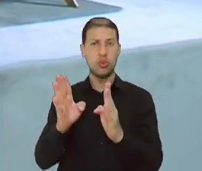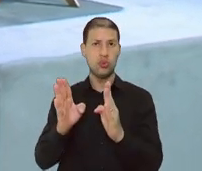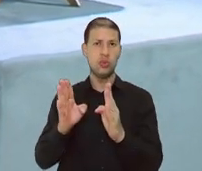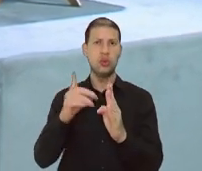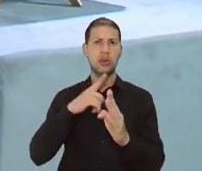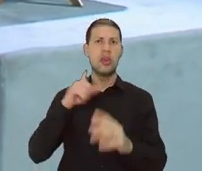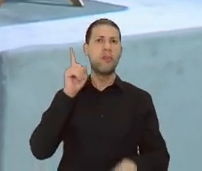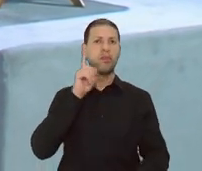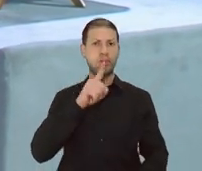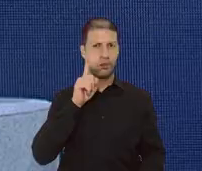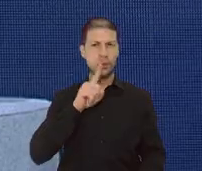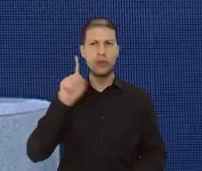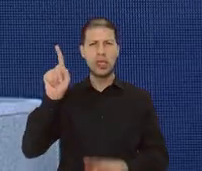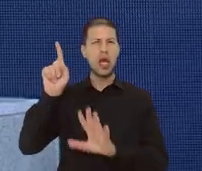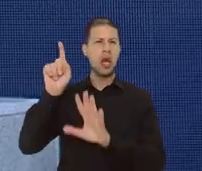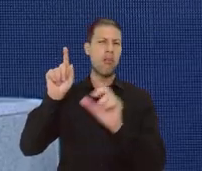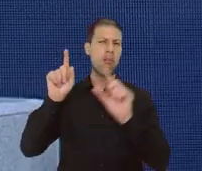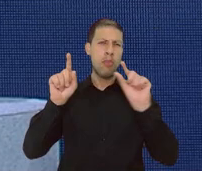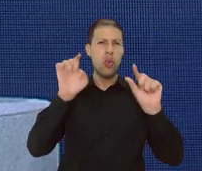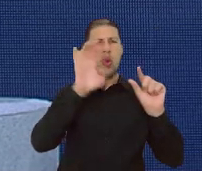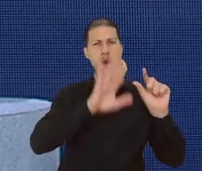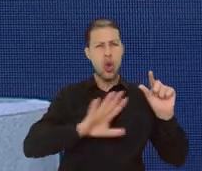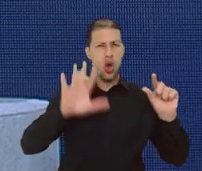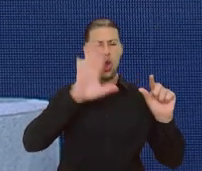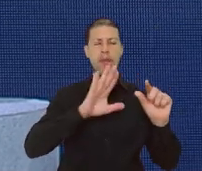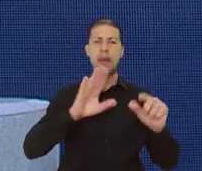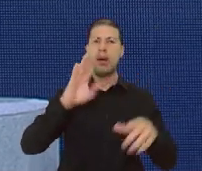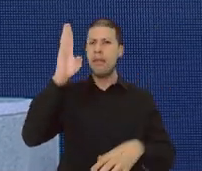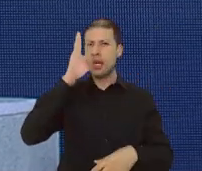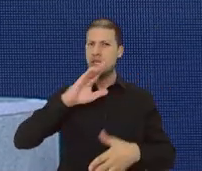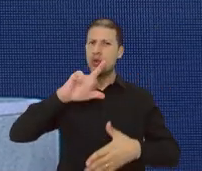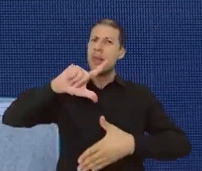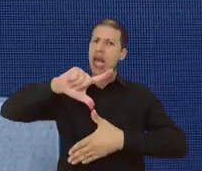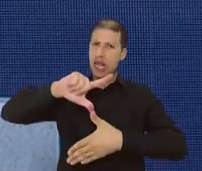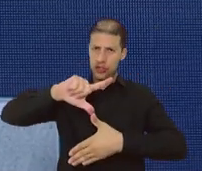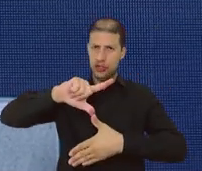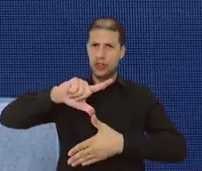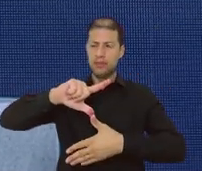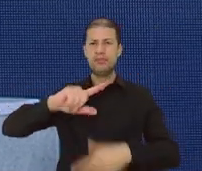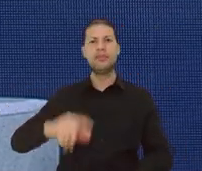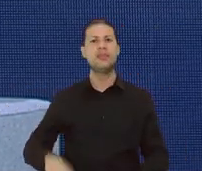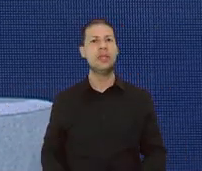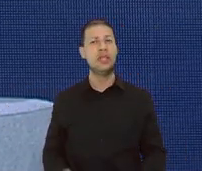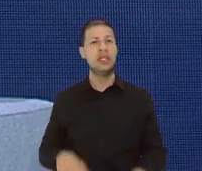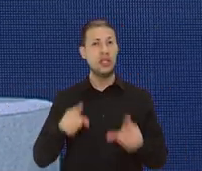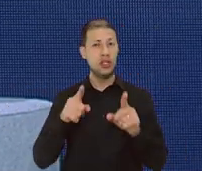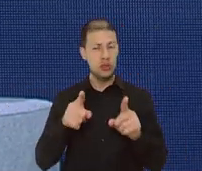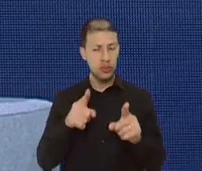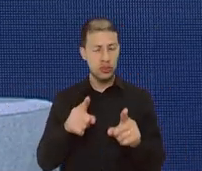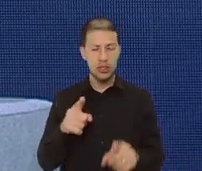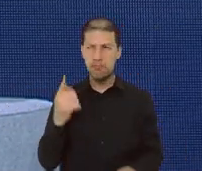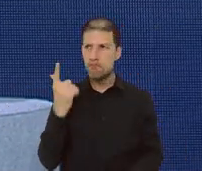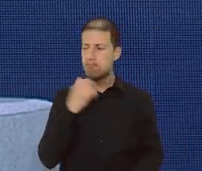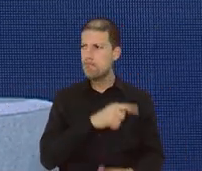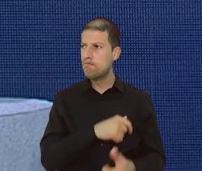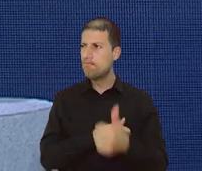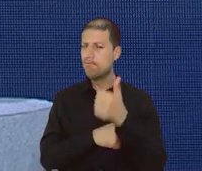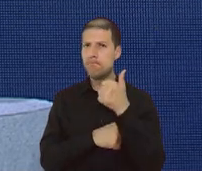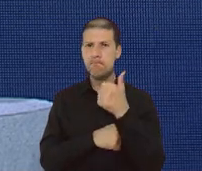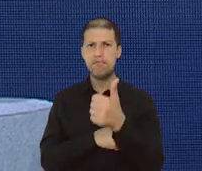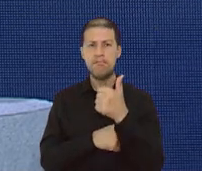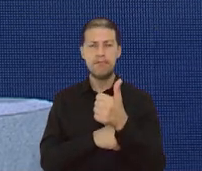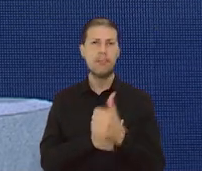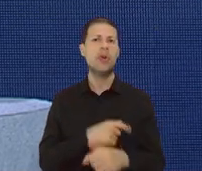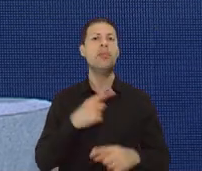Unidos um pouco Europa e Brasil e América Latina isso é muito vantajoso porque você consegue